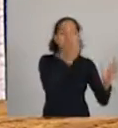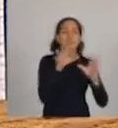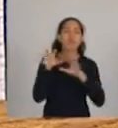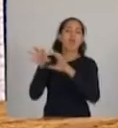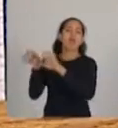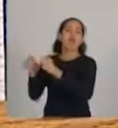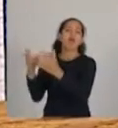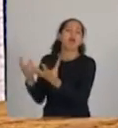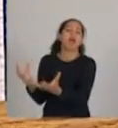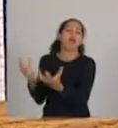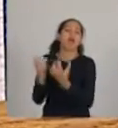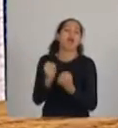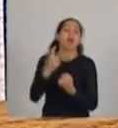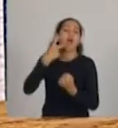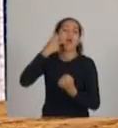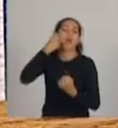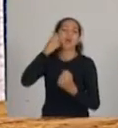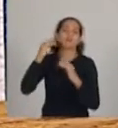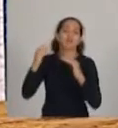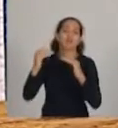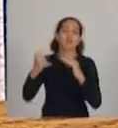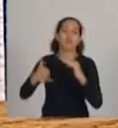adotar crianças